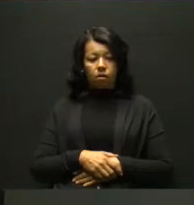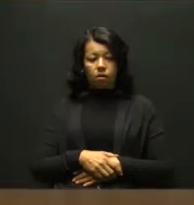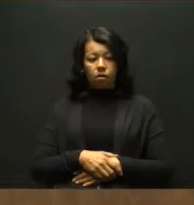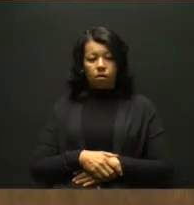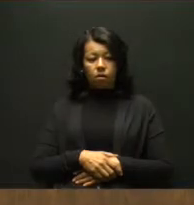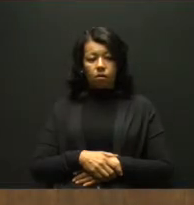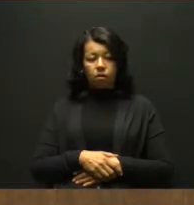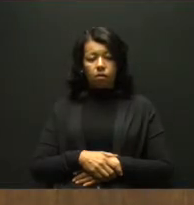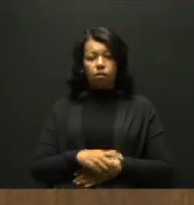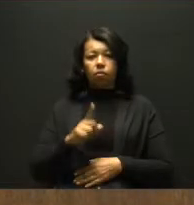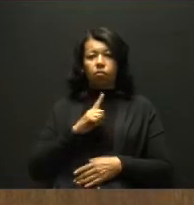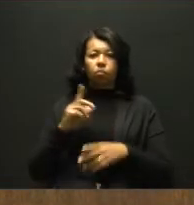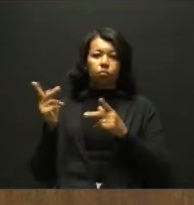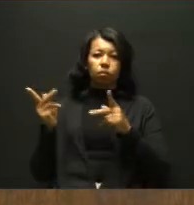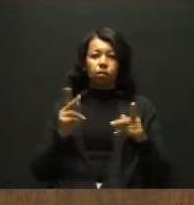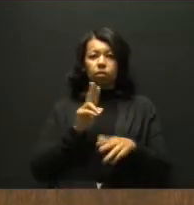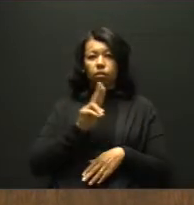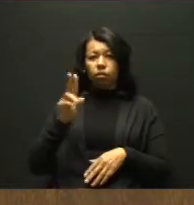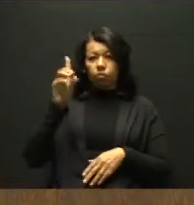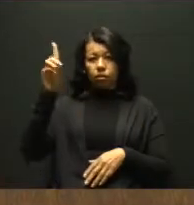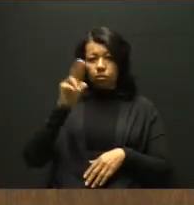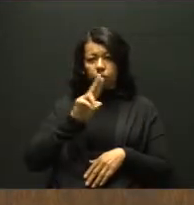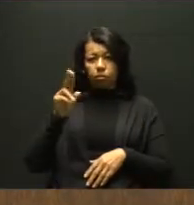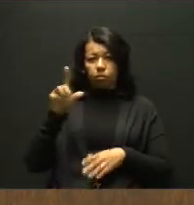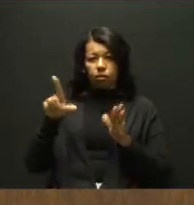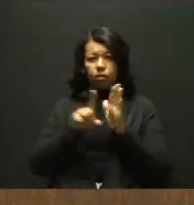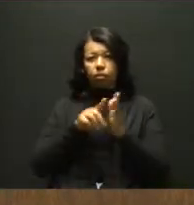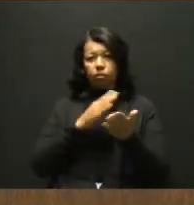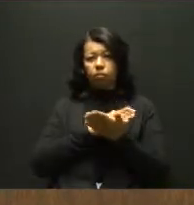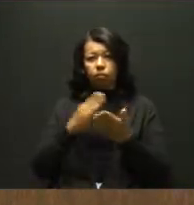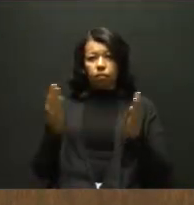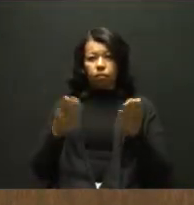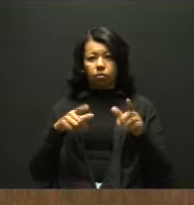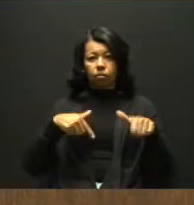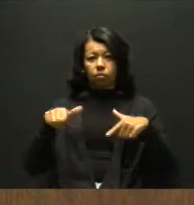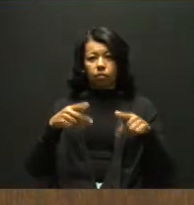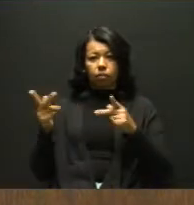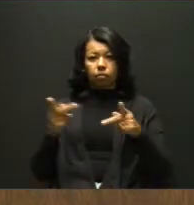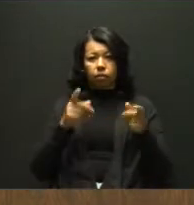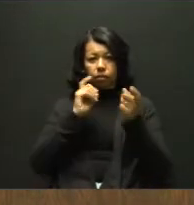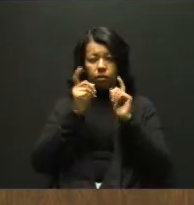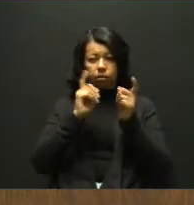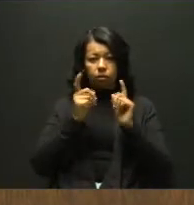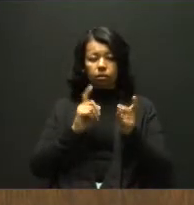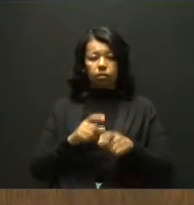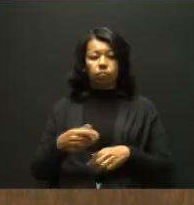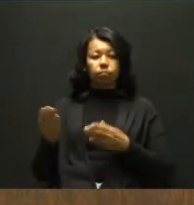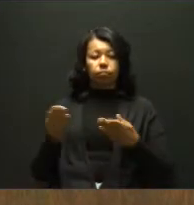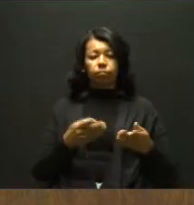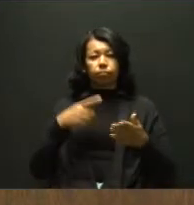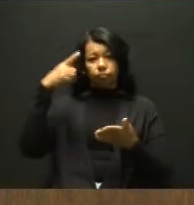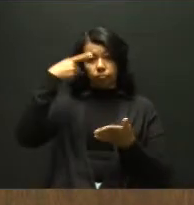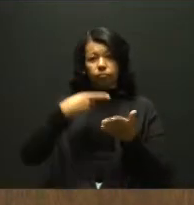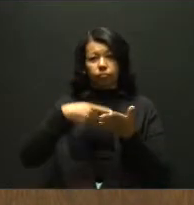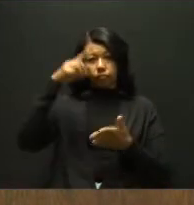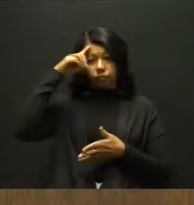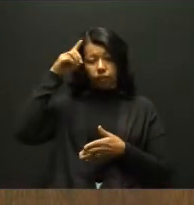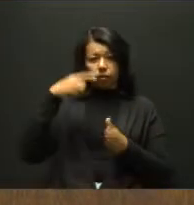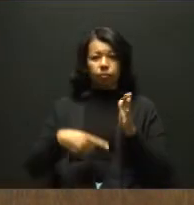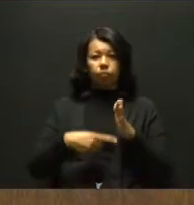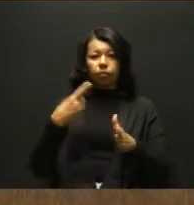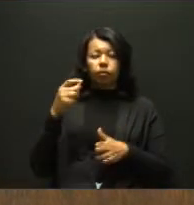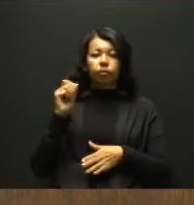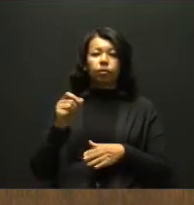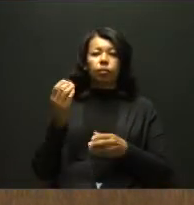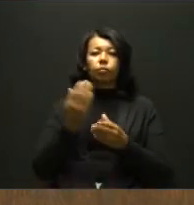havendo um número legal em nome de deus da lei declarou aberto os trabalhos apresentação nós temos a convocação passamos a ordem do dia o primeiro item